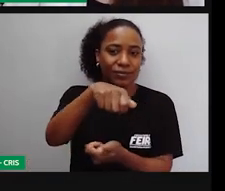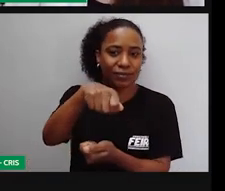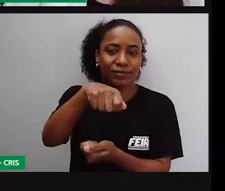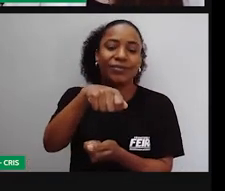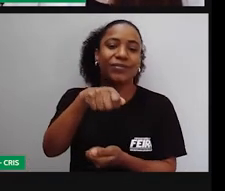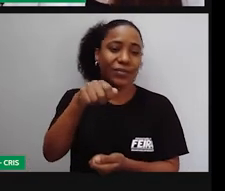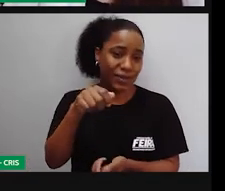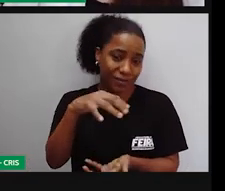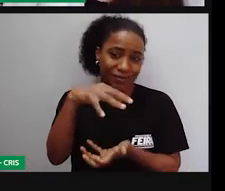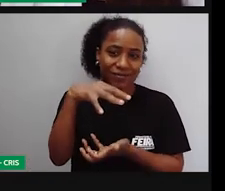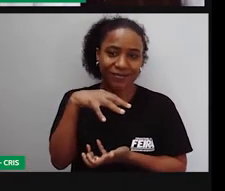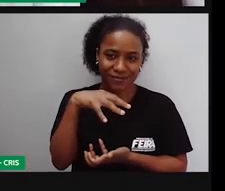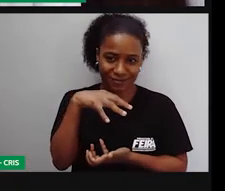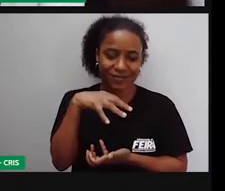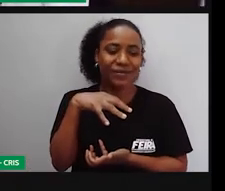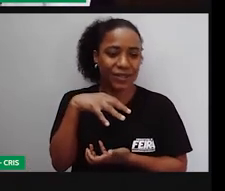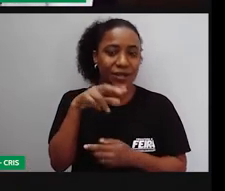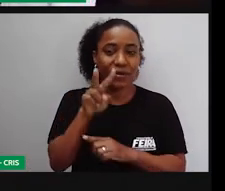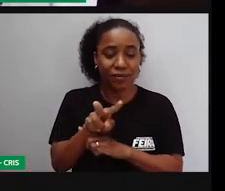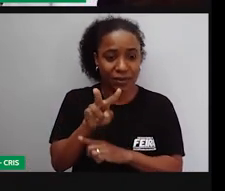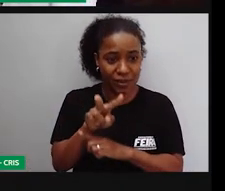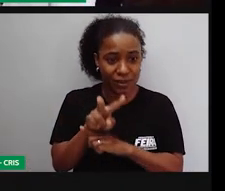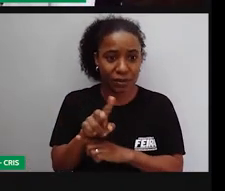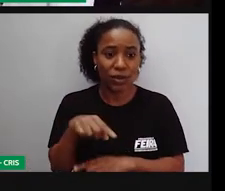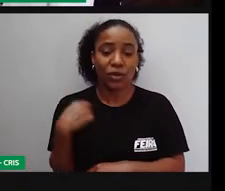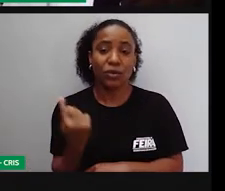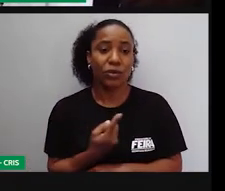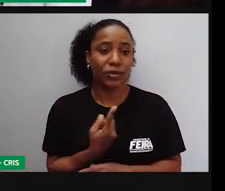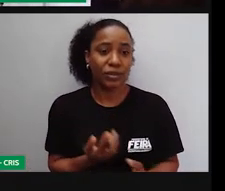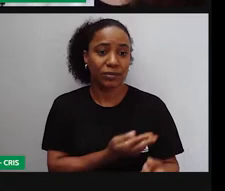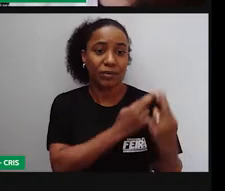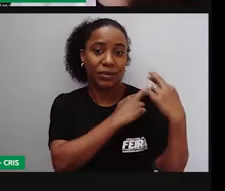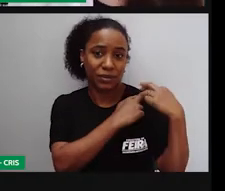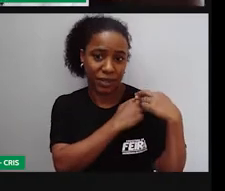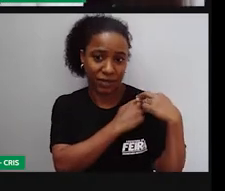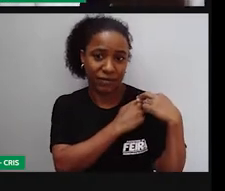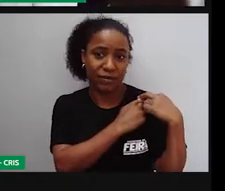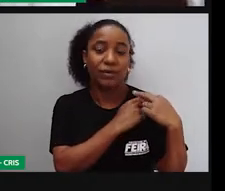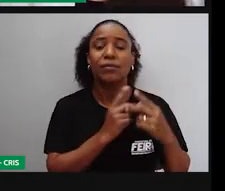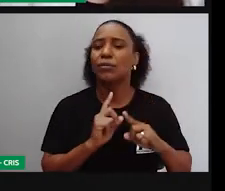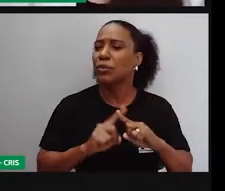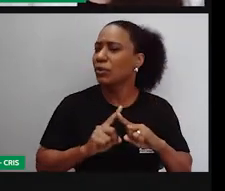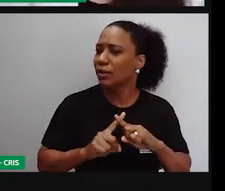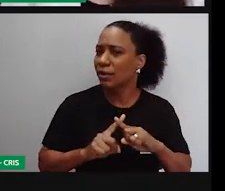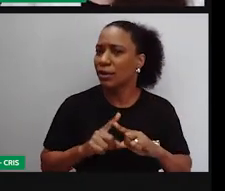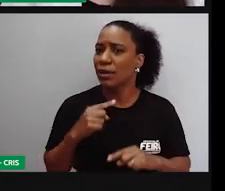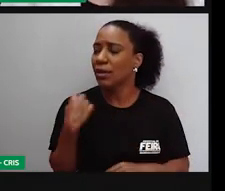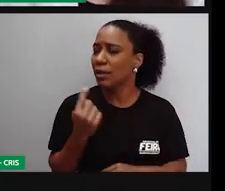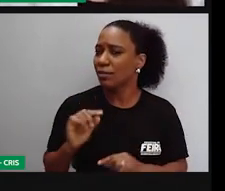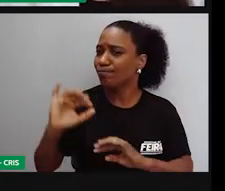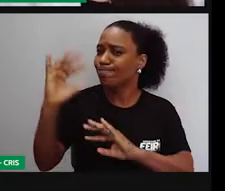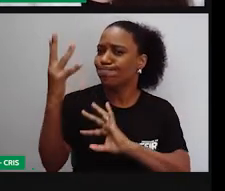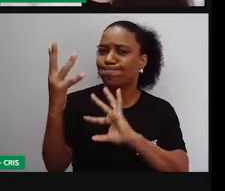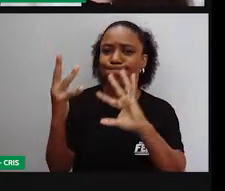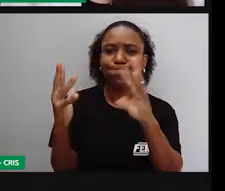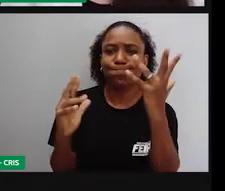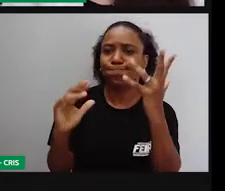nós somos responsáveis, por que que nós somos culpados, né, do que há de errado na